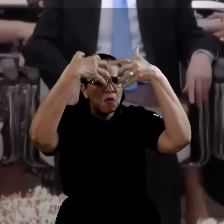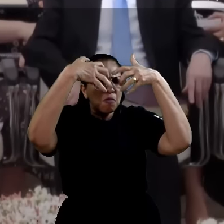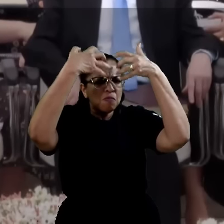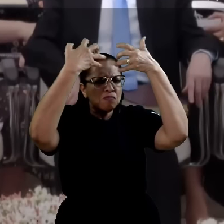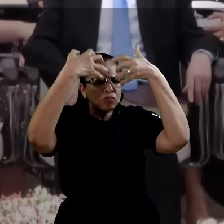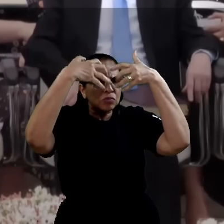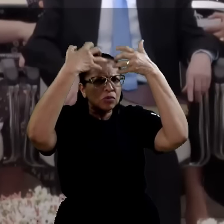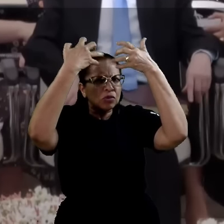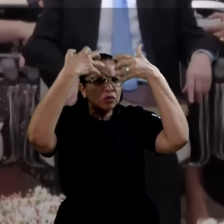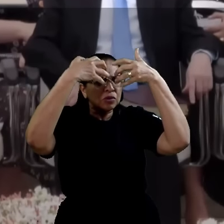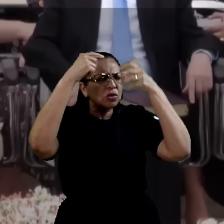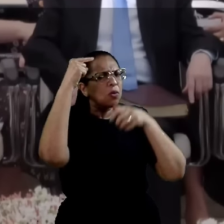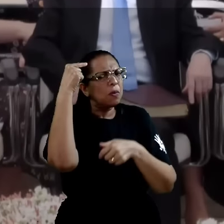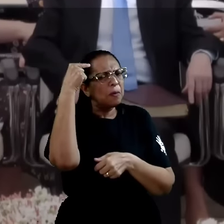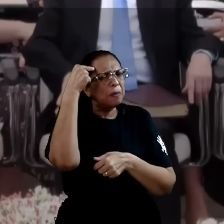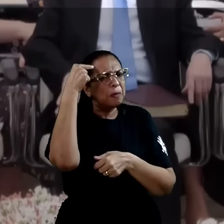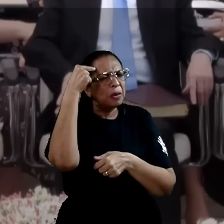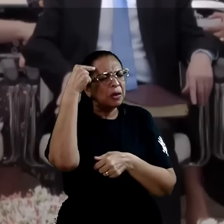passeios